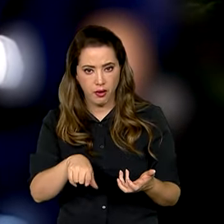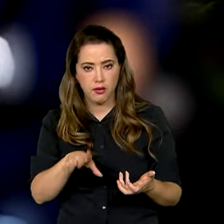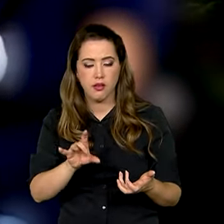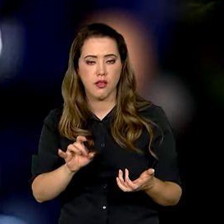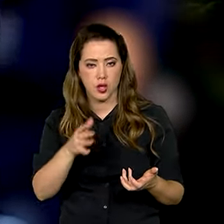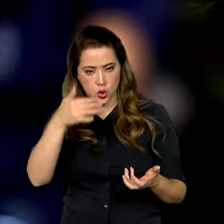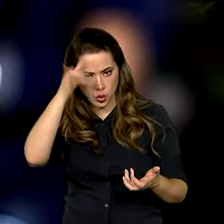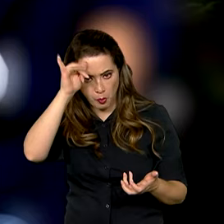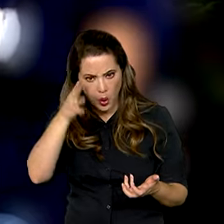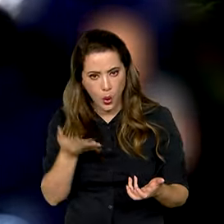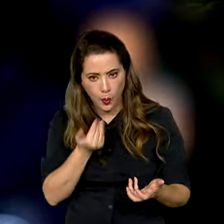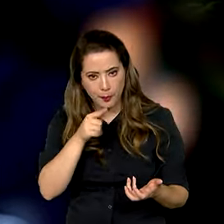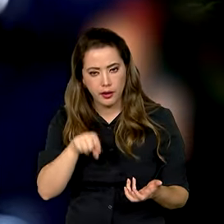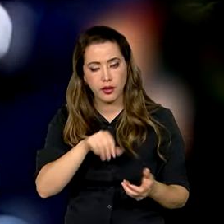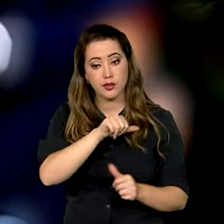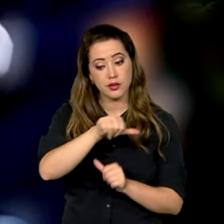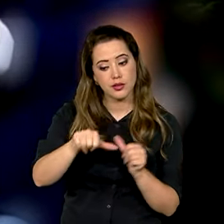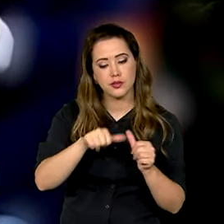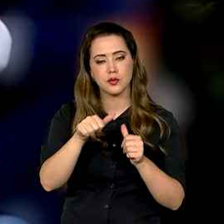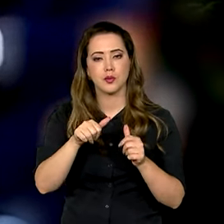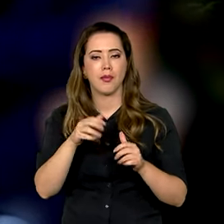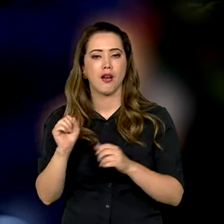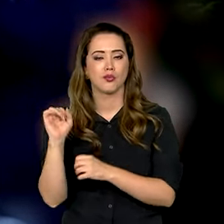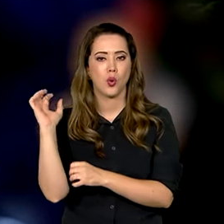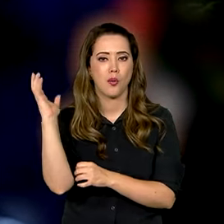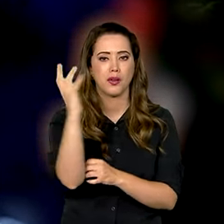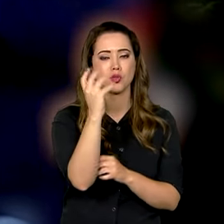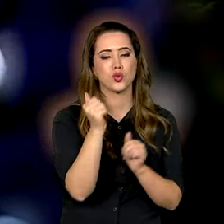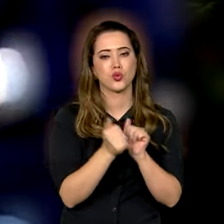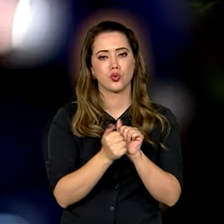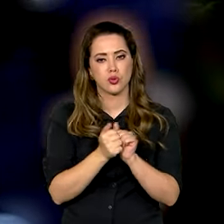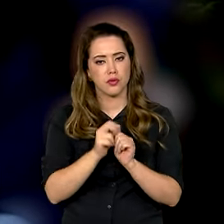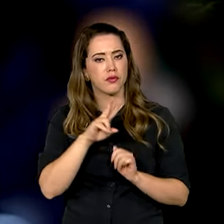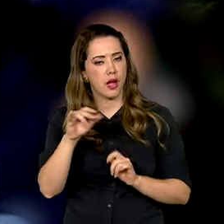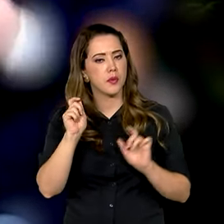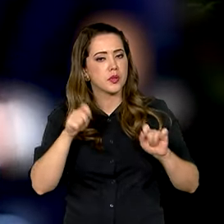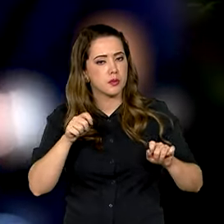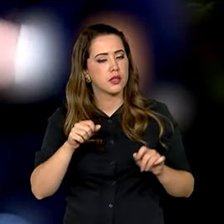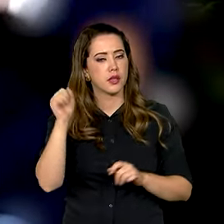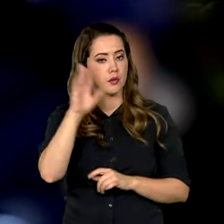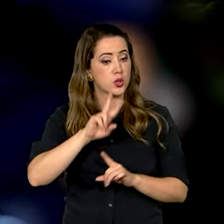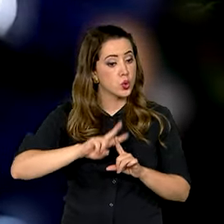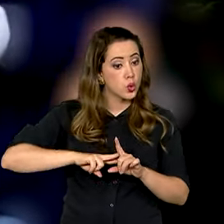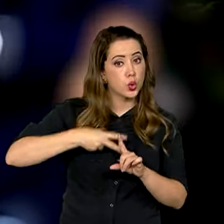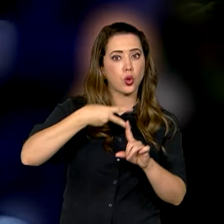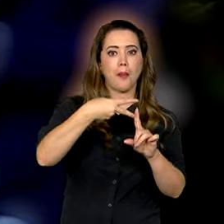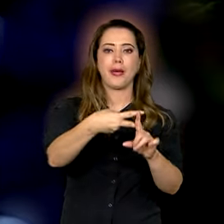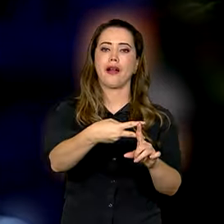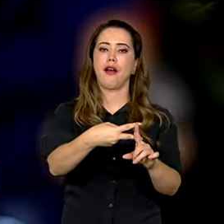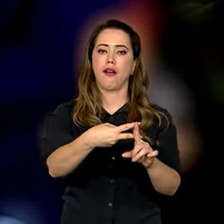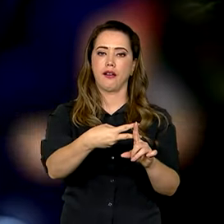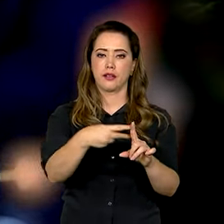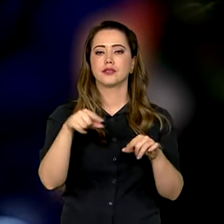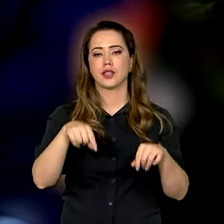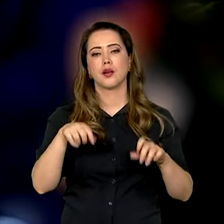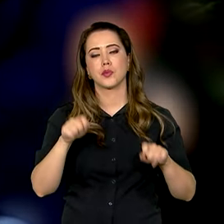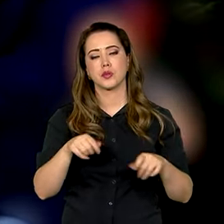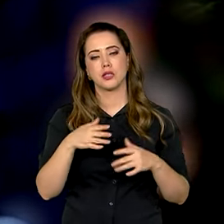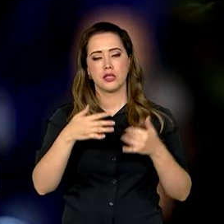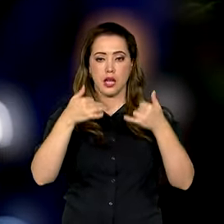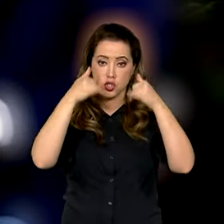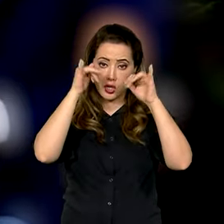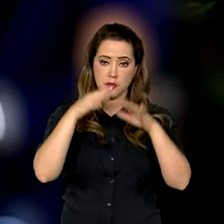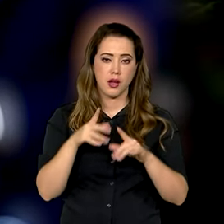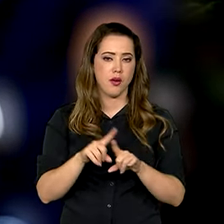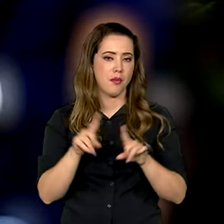vai permitir com que o Brasil possa dobrar a sua produção, consequentemente dobrar a geração de empregos, de oportunidades, mas com uma diferença.